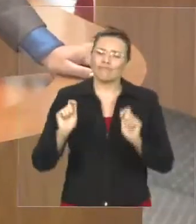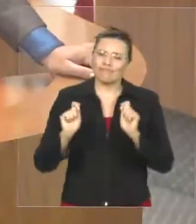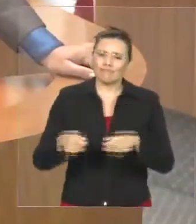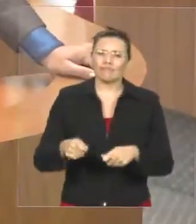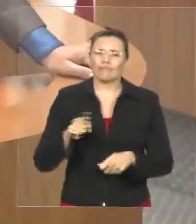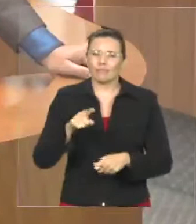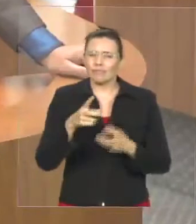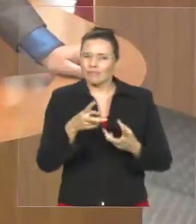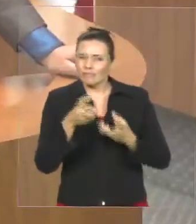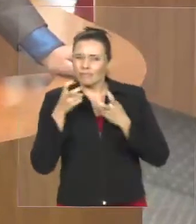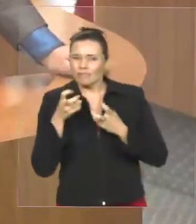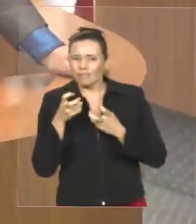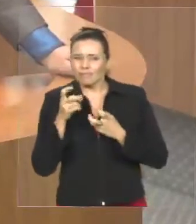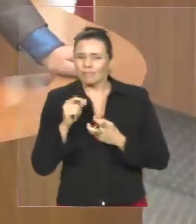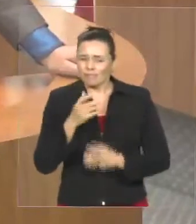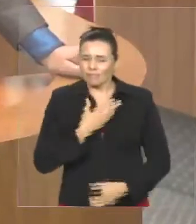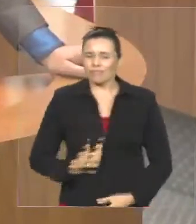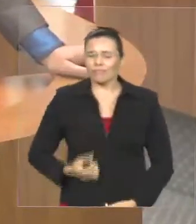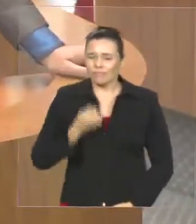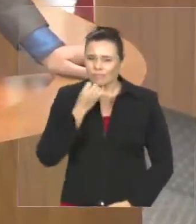o atual governo.